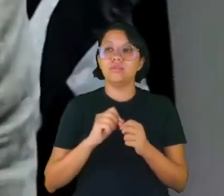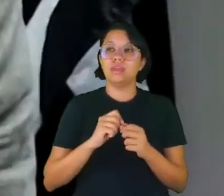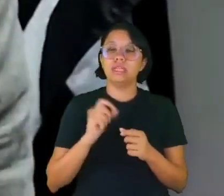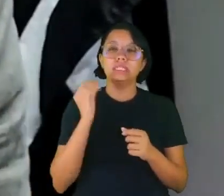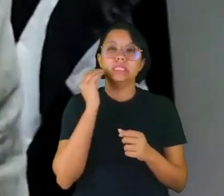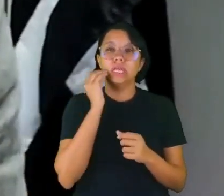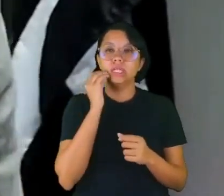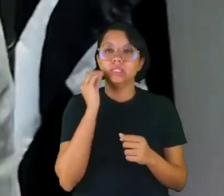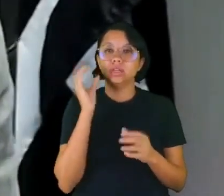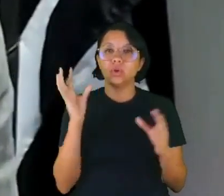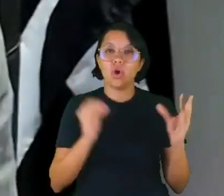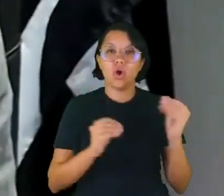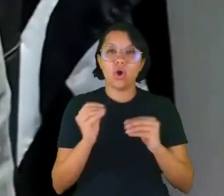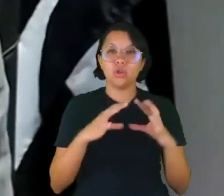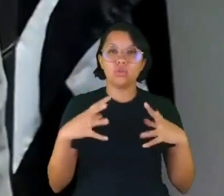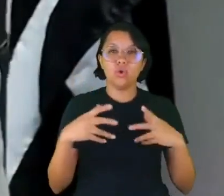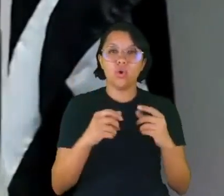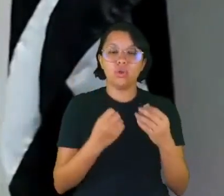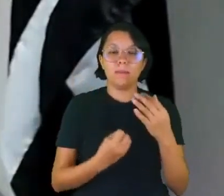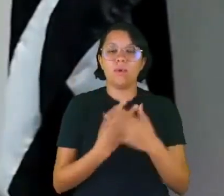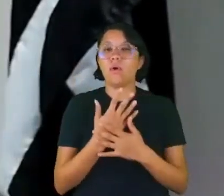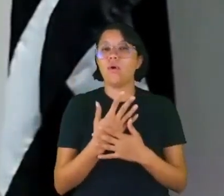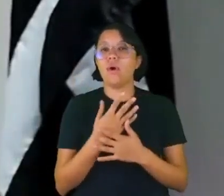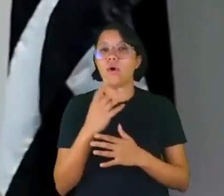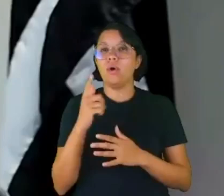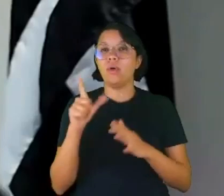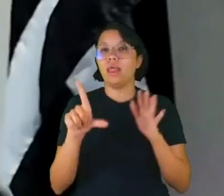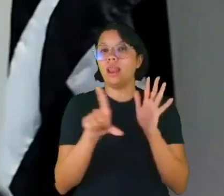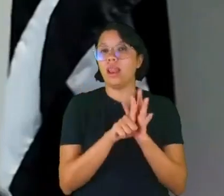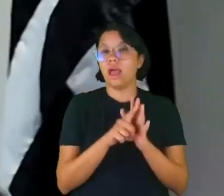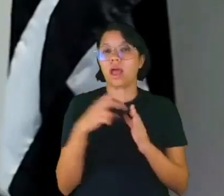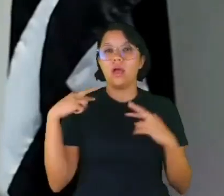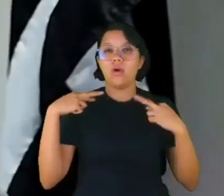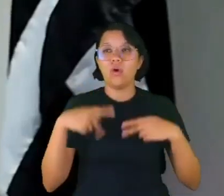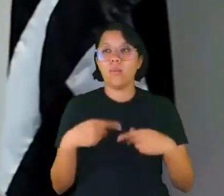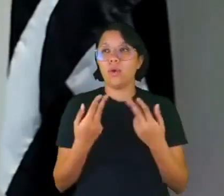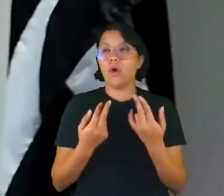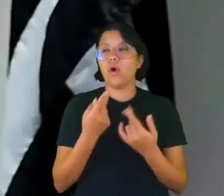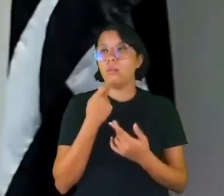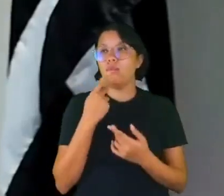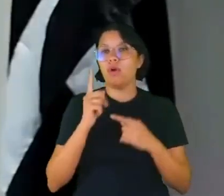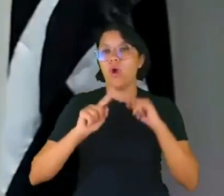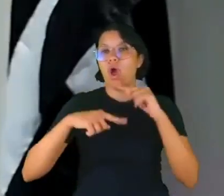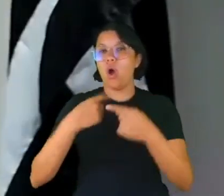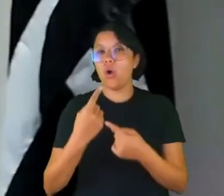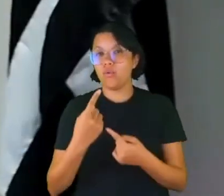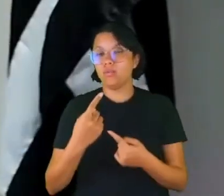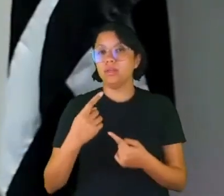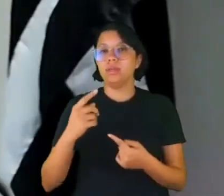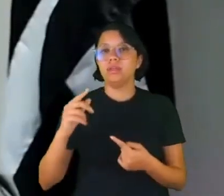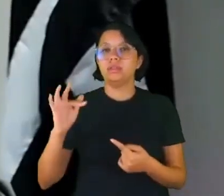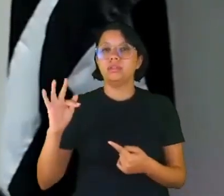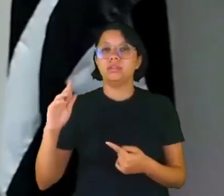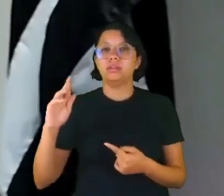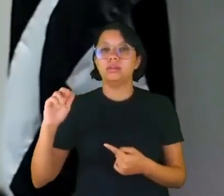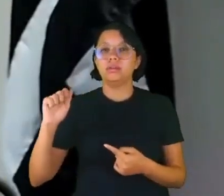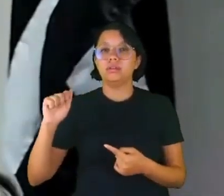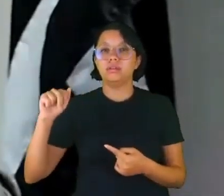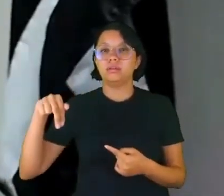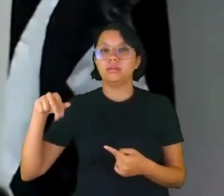legislativa romana. Mas que isso, como disse a Revolução Francesa, também trouxe um